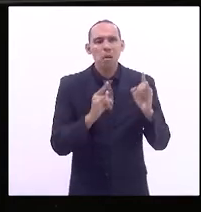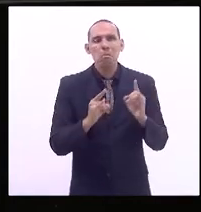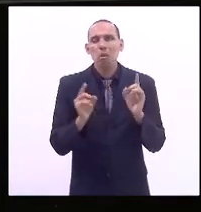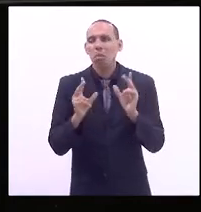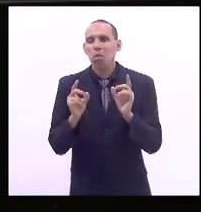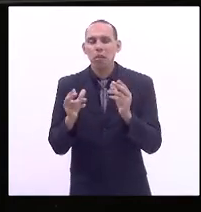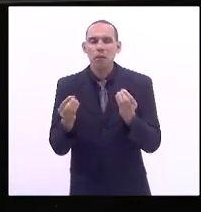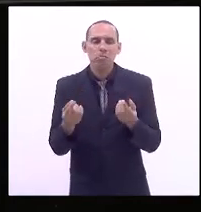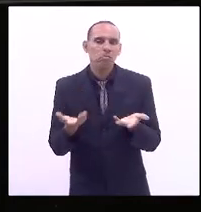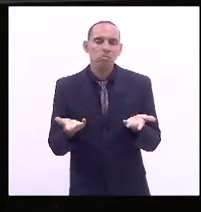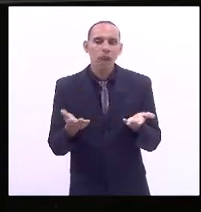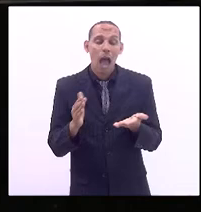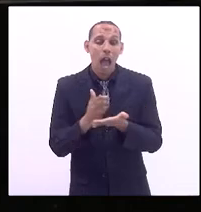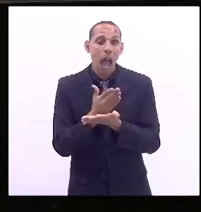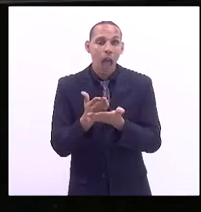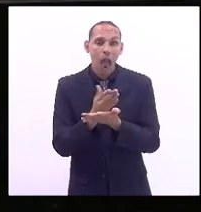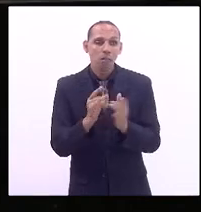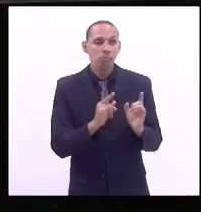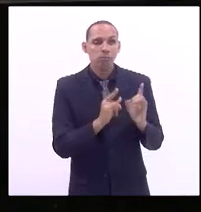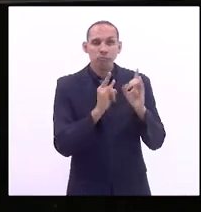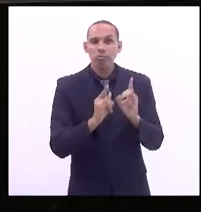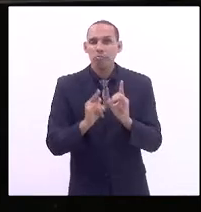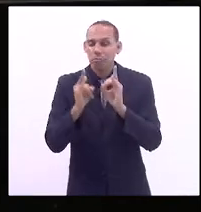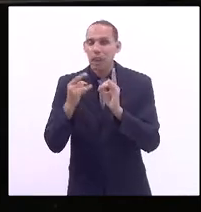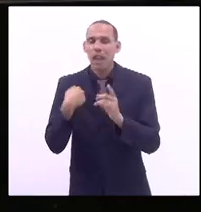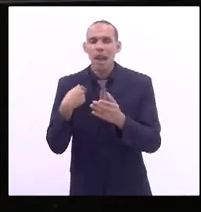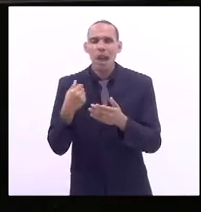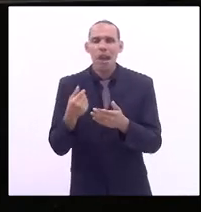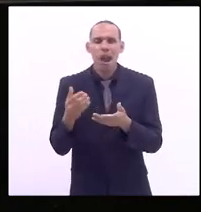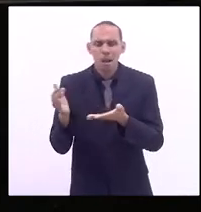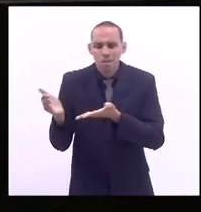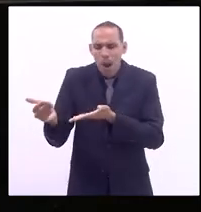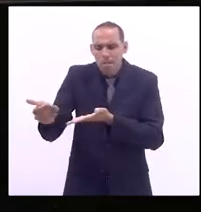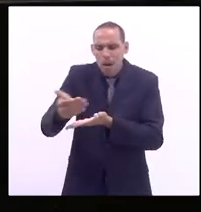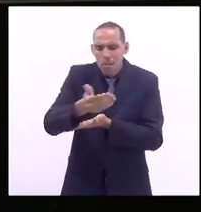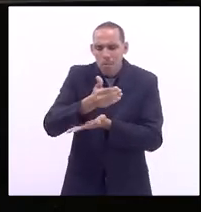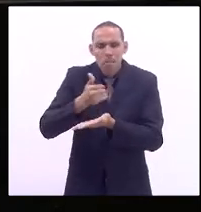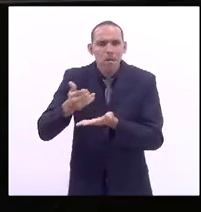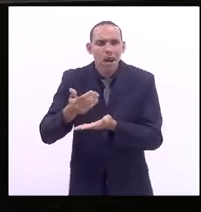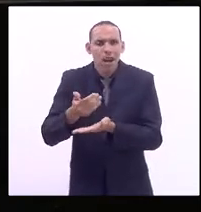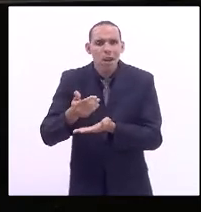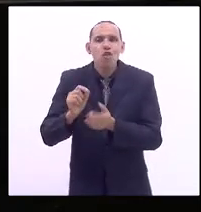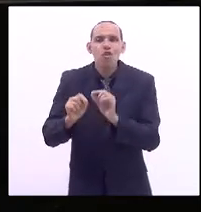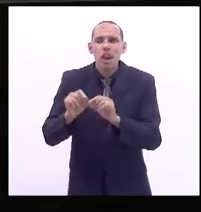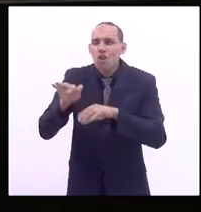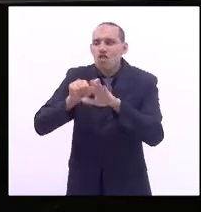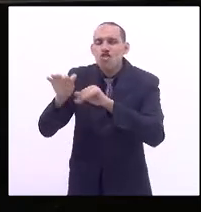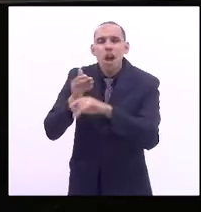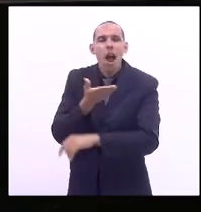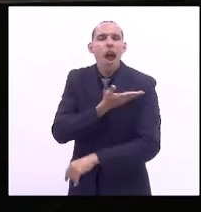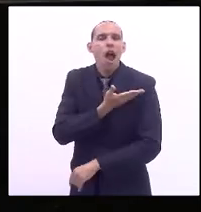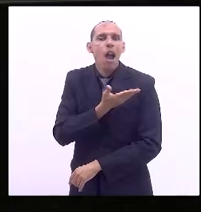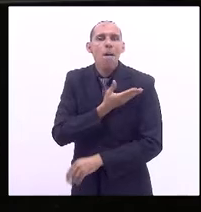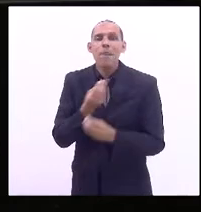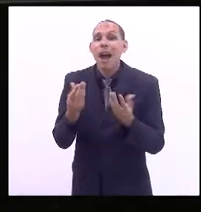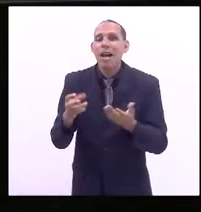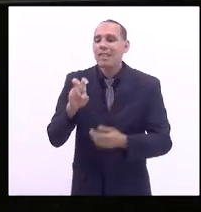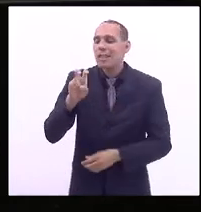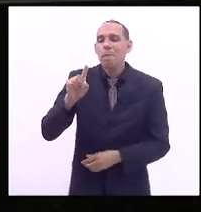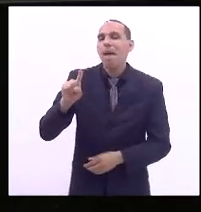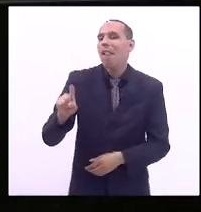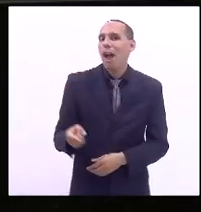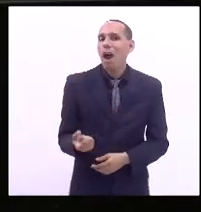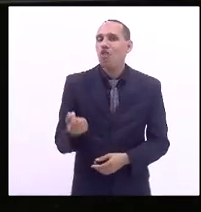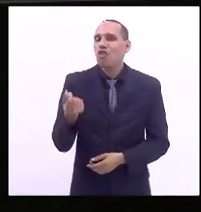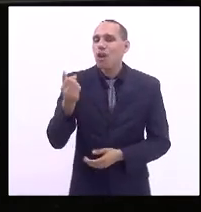tem móvel aqui que eu vou reunir uns amigos para conseguir cinco milhões de reais